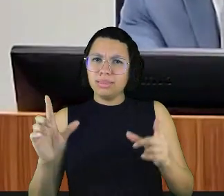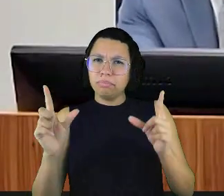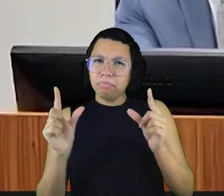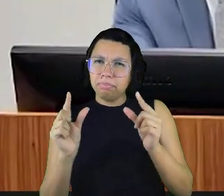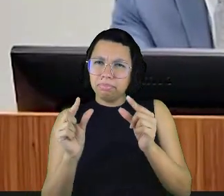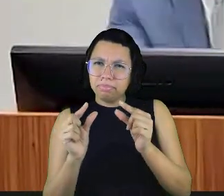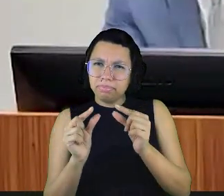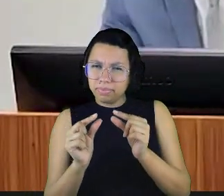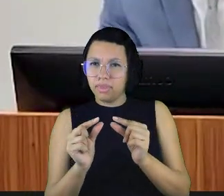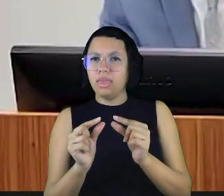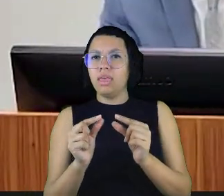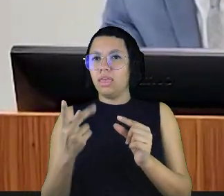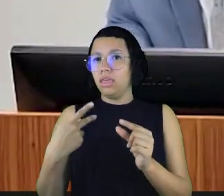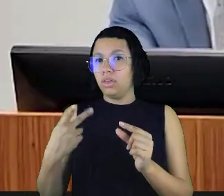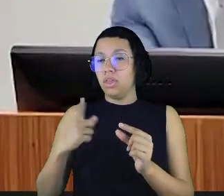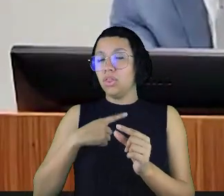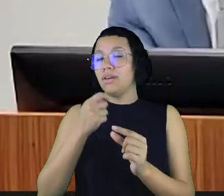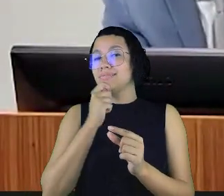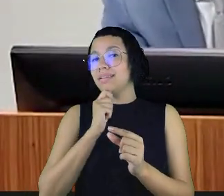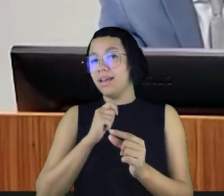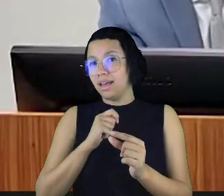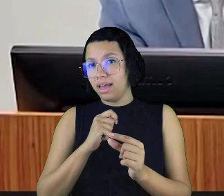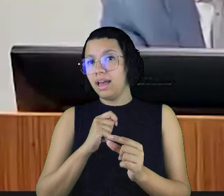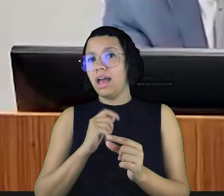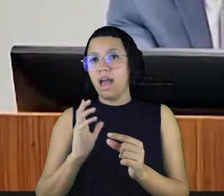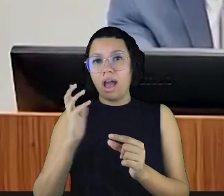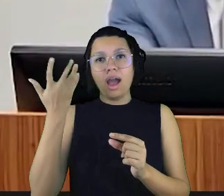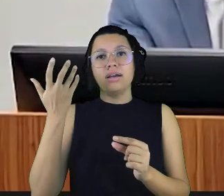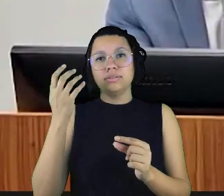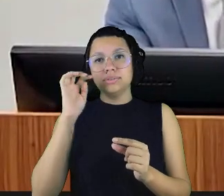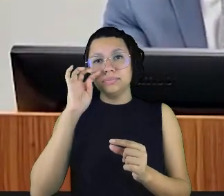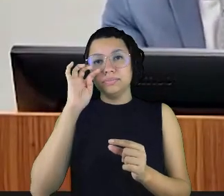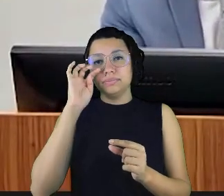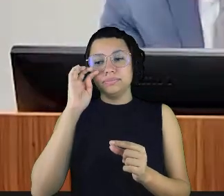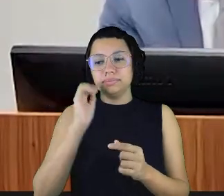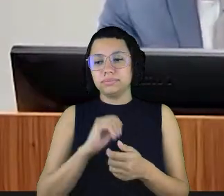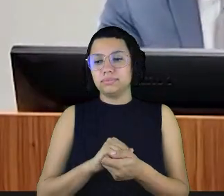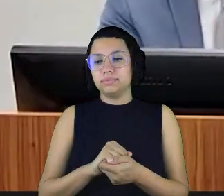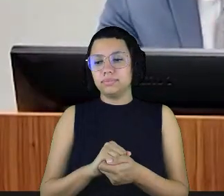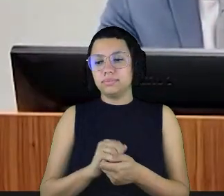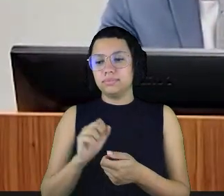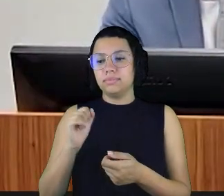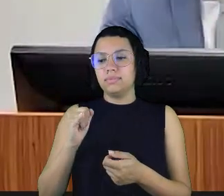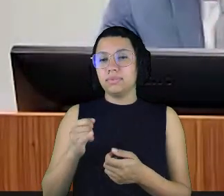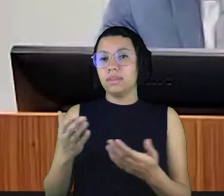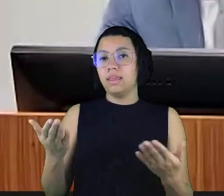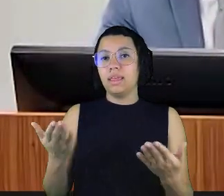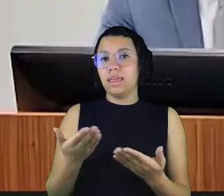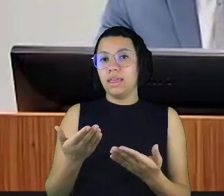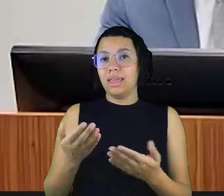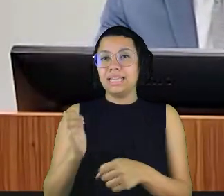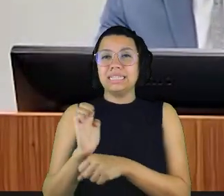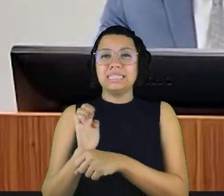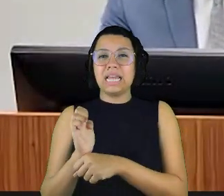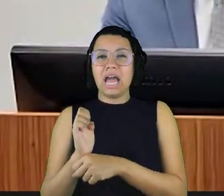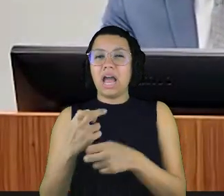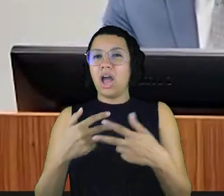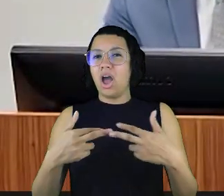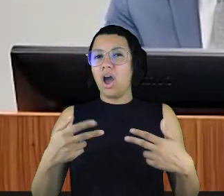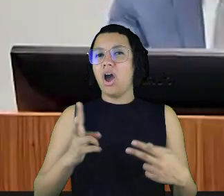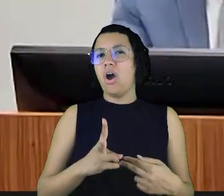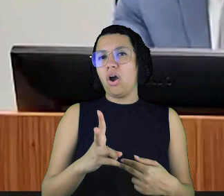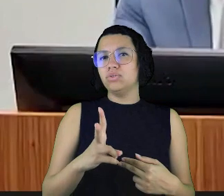microscópicos que nós ainda temos para resolver, se esse estado de coisas continuar, daqui a